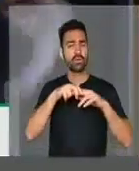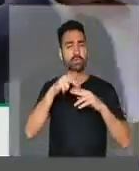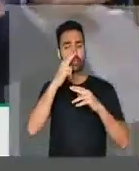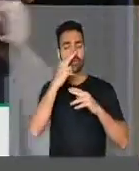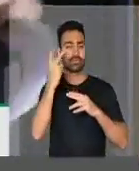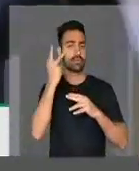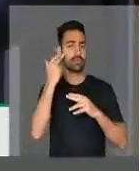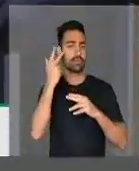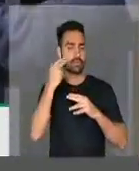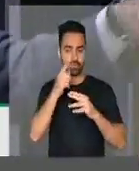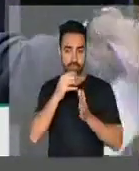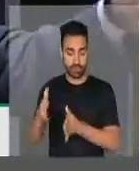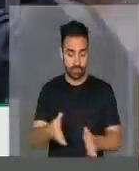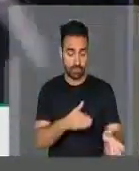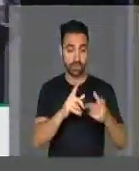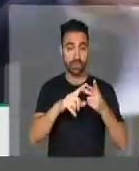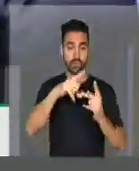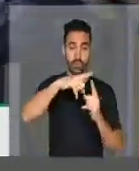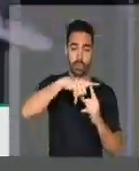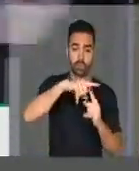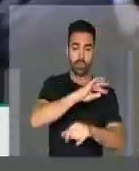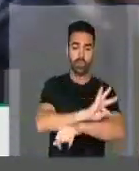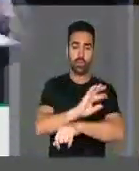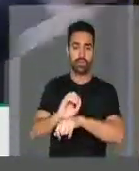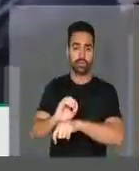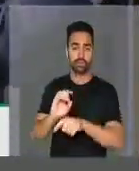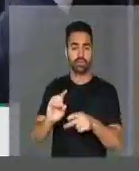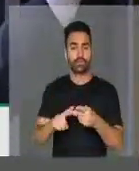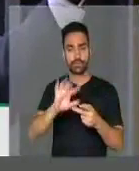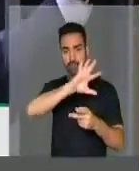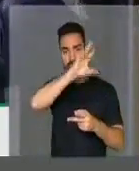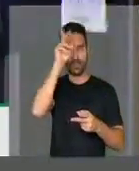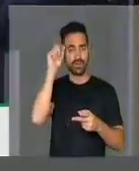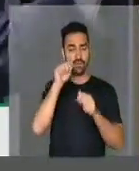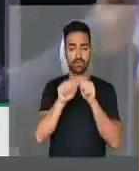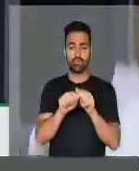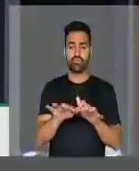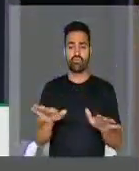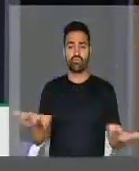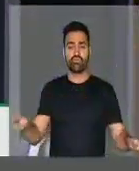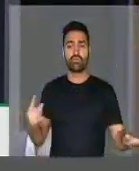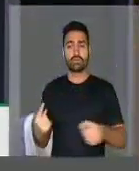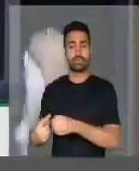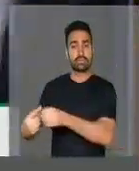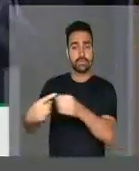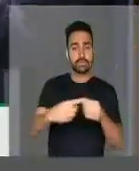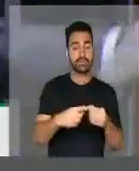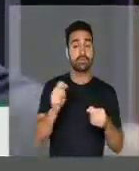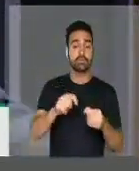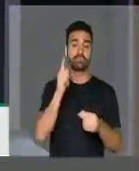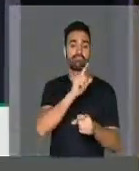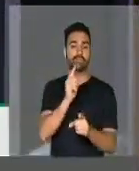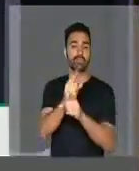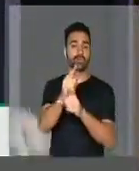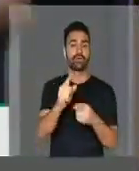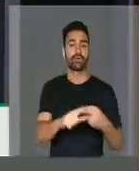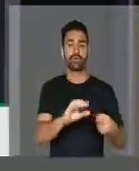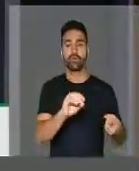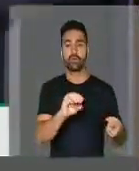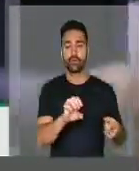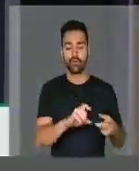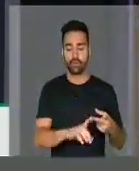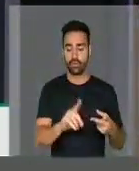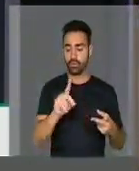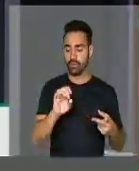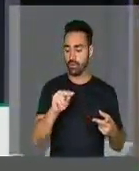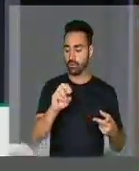rios Tocantins, Amazonas, nas várias afluentes, nas várias cidades, você encontra Coen,